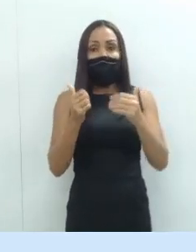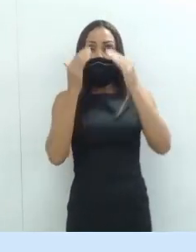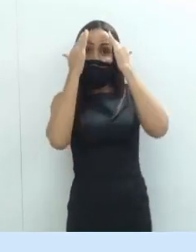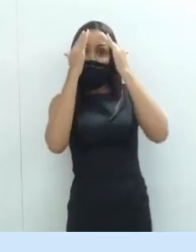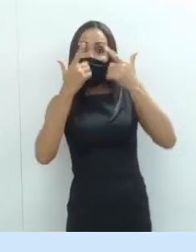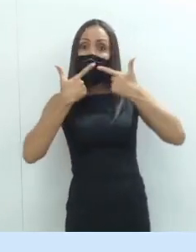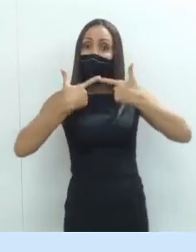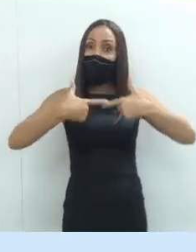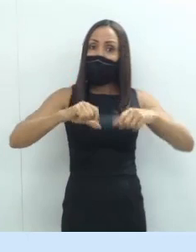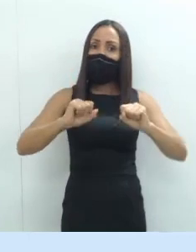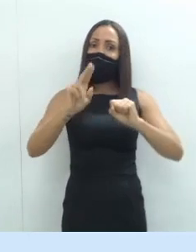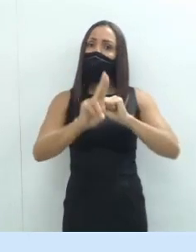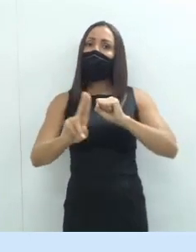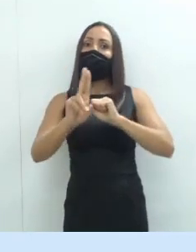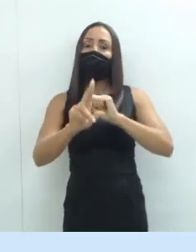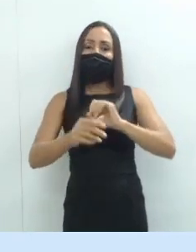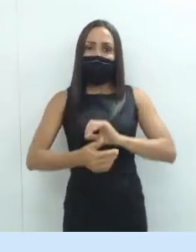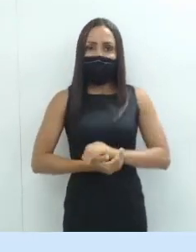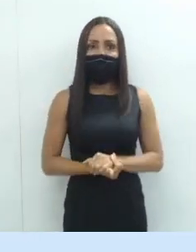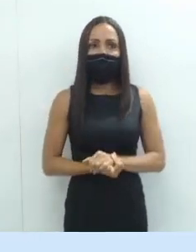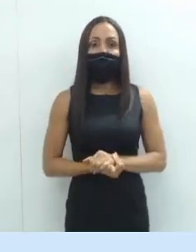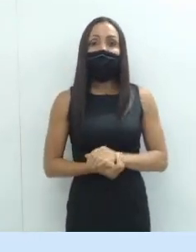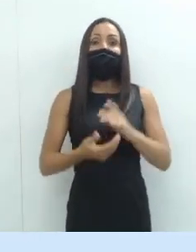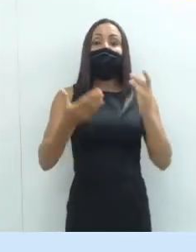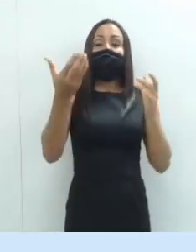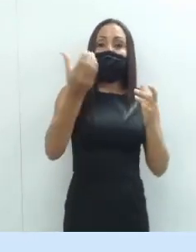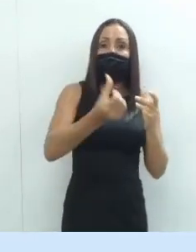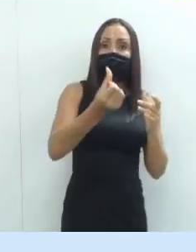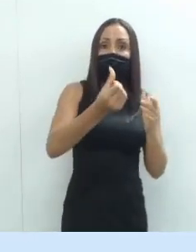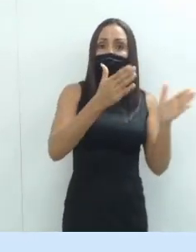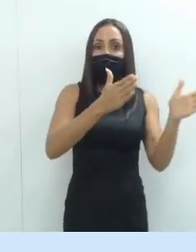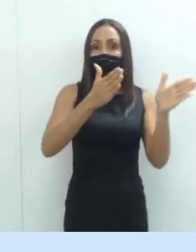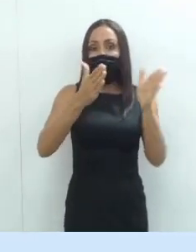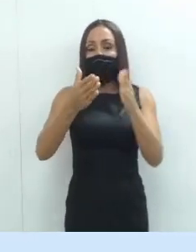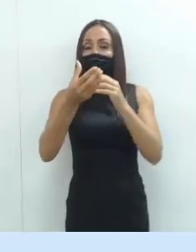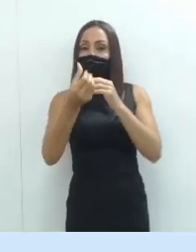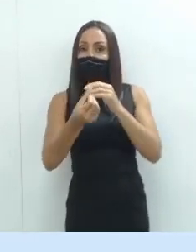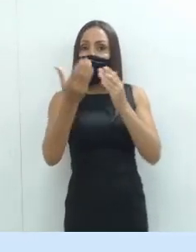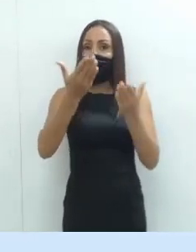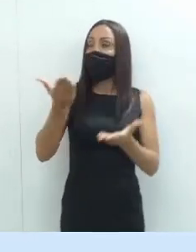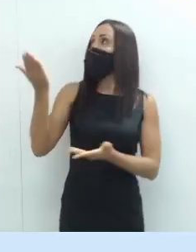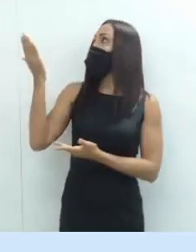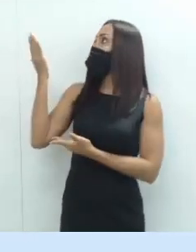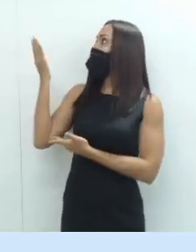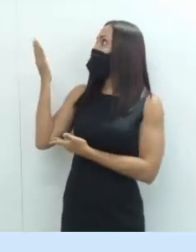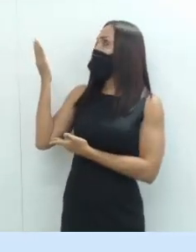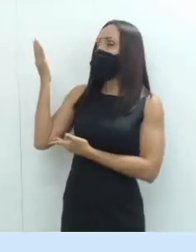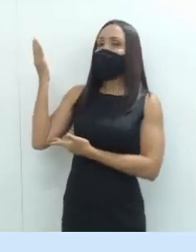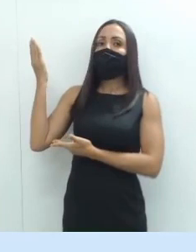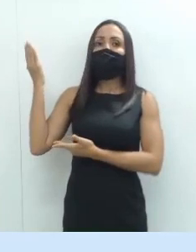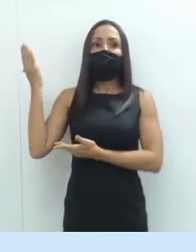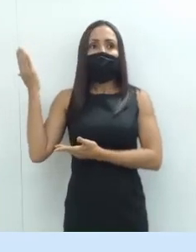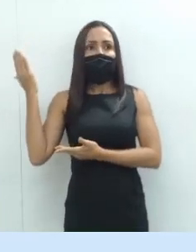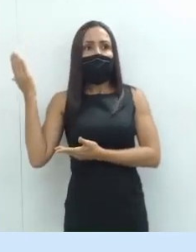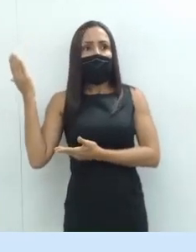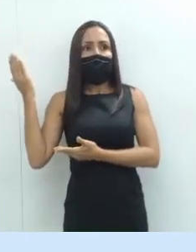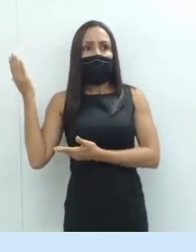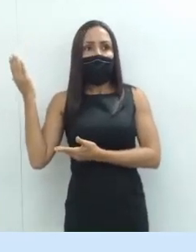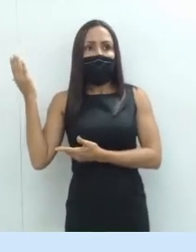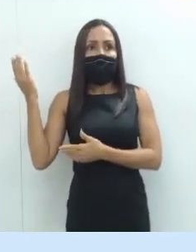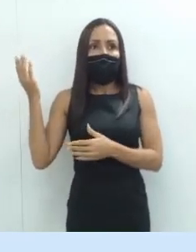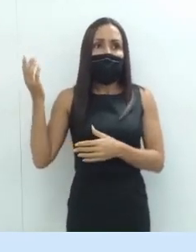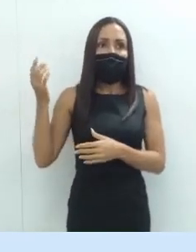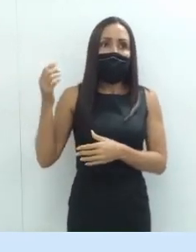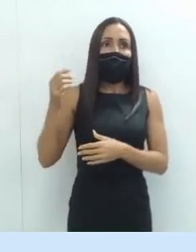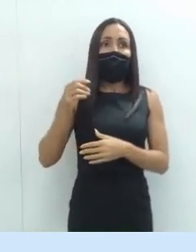linguagem utilizada. E por fim, a sexta etapa que vocês estão vendo aí na tela é a seguinte: não se